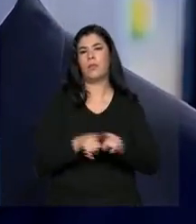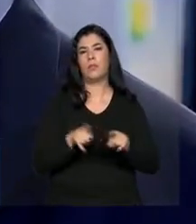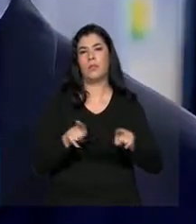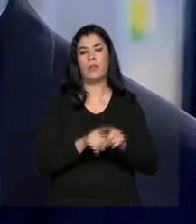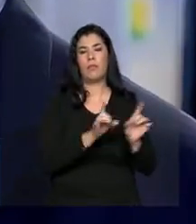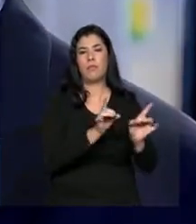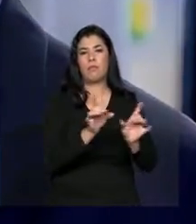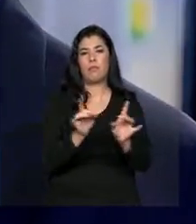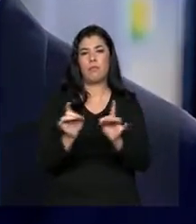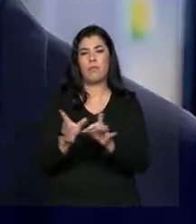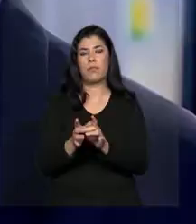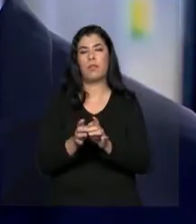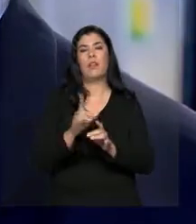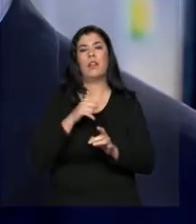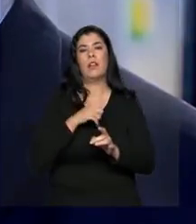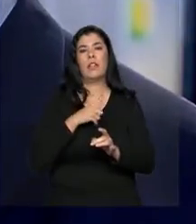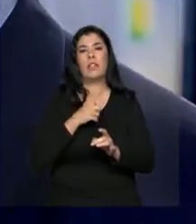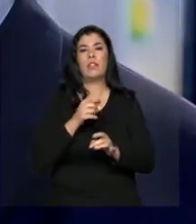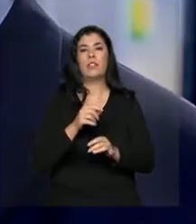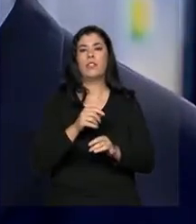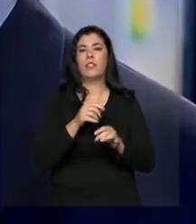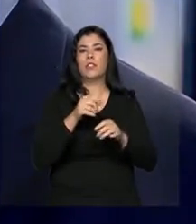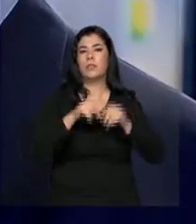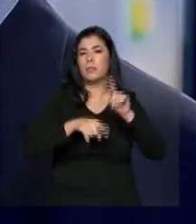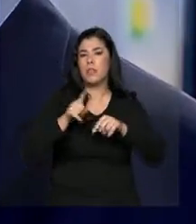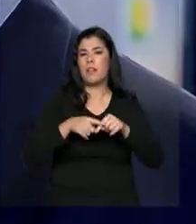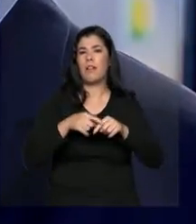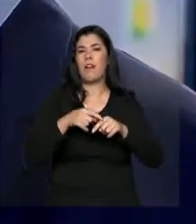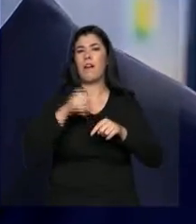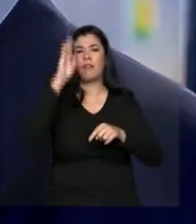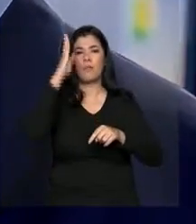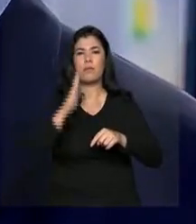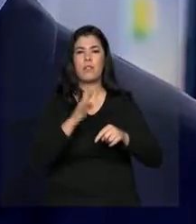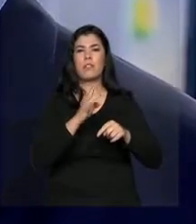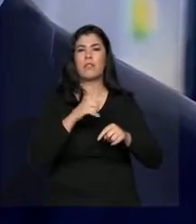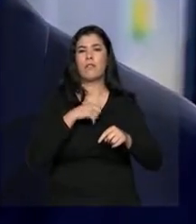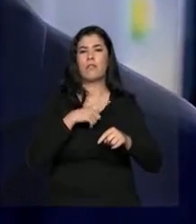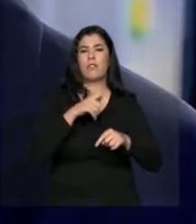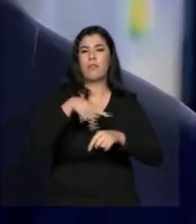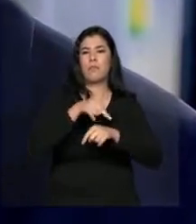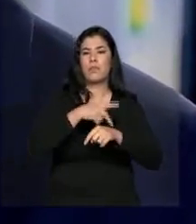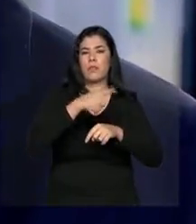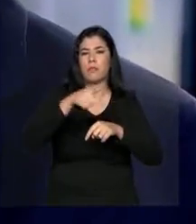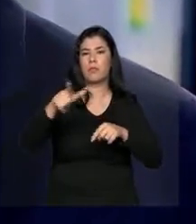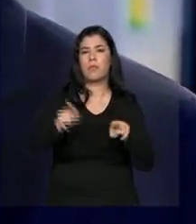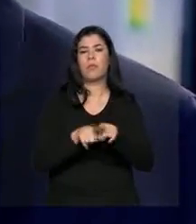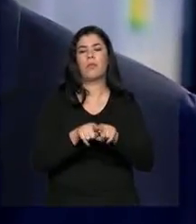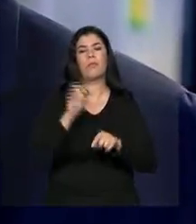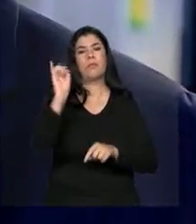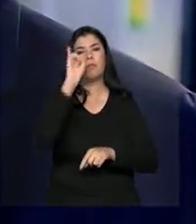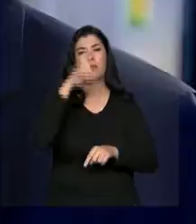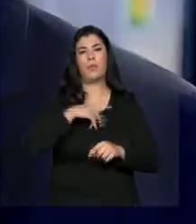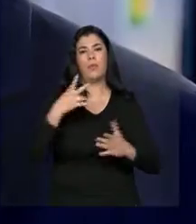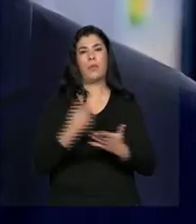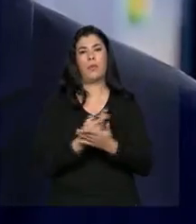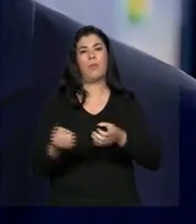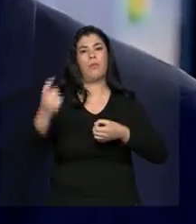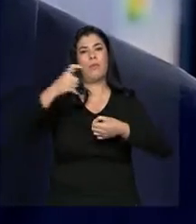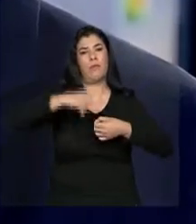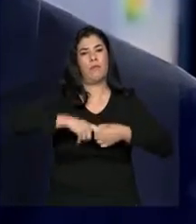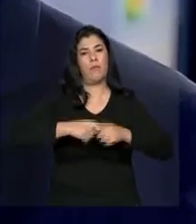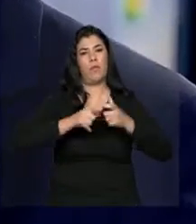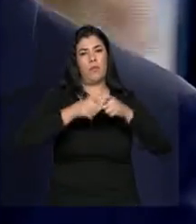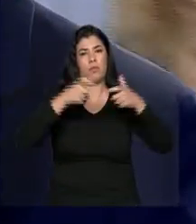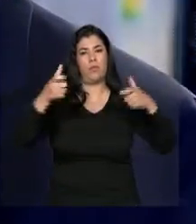as exportações é o caminho mais rápido, mais eficiente, que nós podemos ter para que ocorra essa retomada do crescimento no